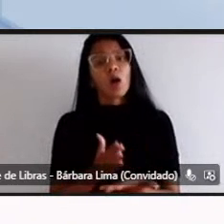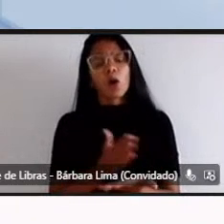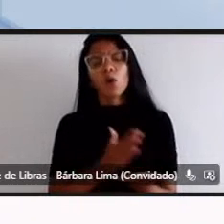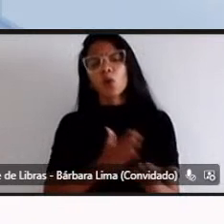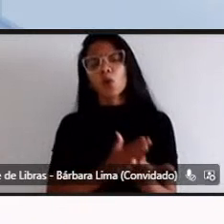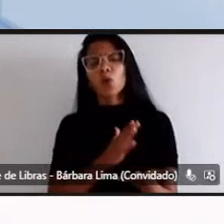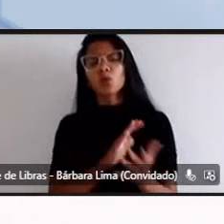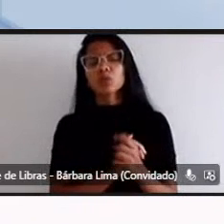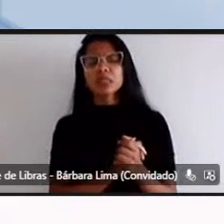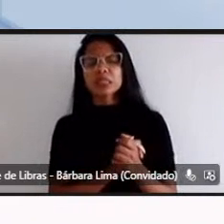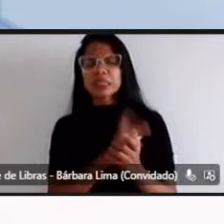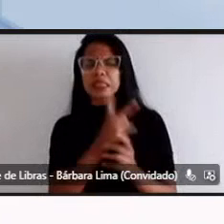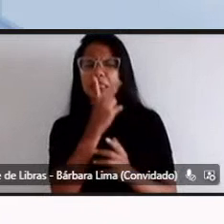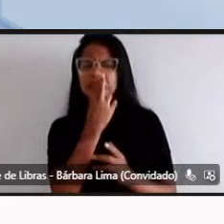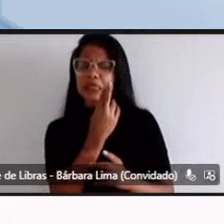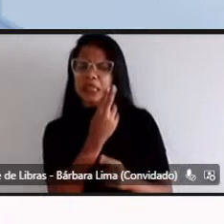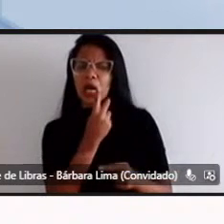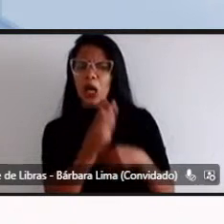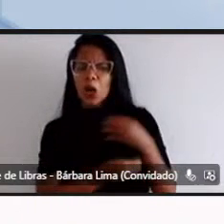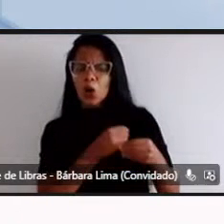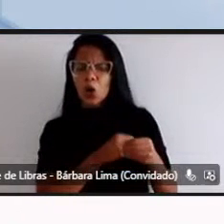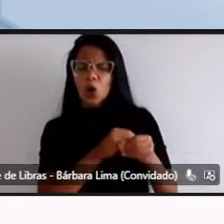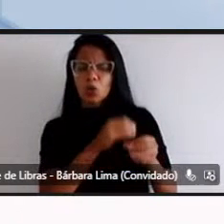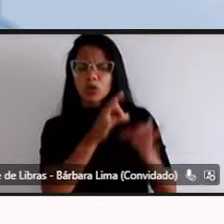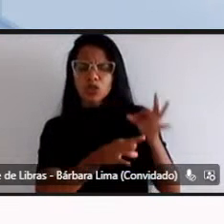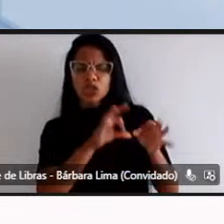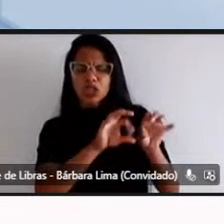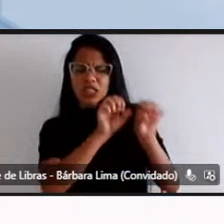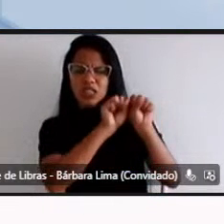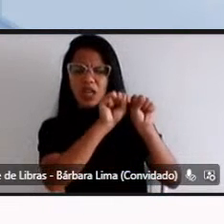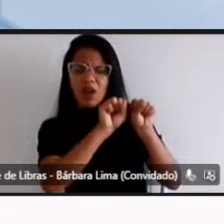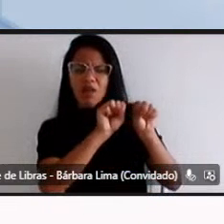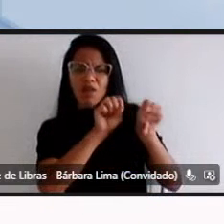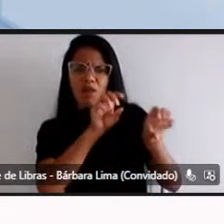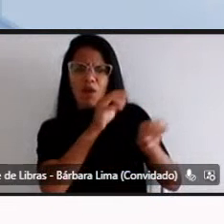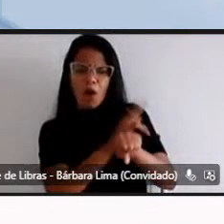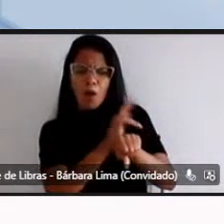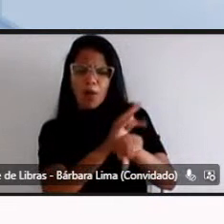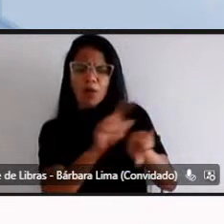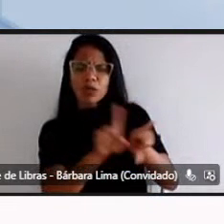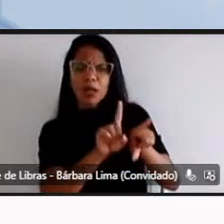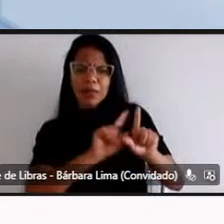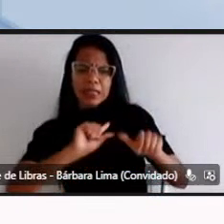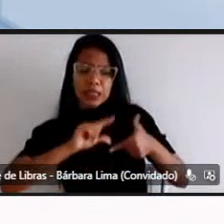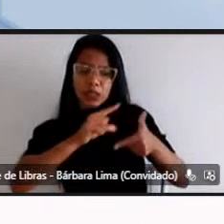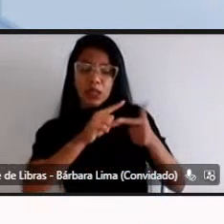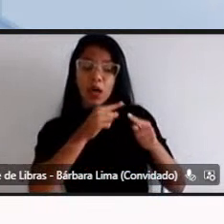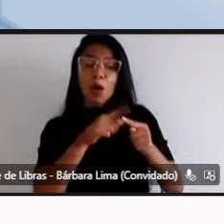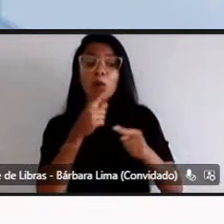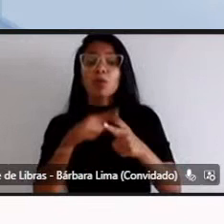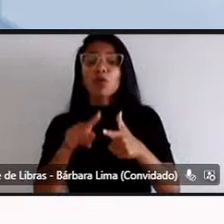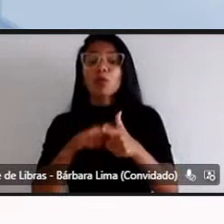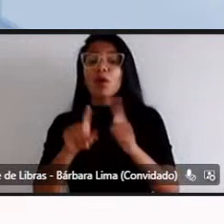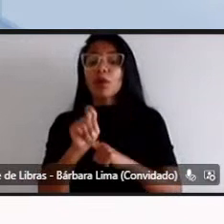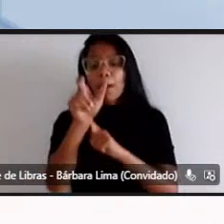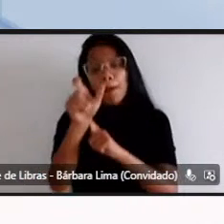sobre esse sistema de justiça formal ou tradicional. A primeira delas é que, para esse sistema de justiça, o problema é o